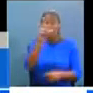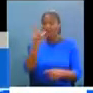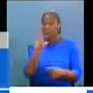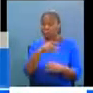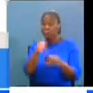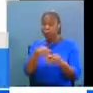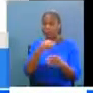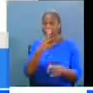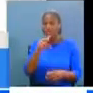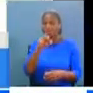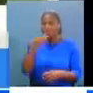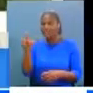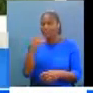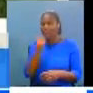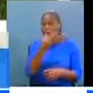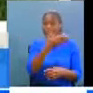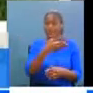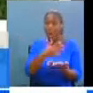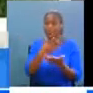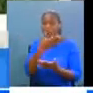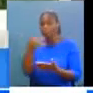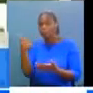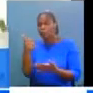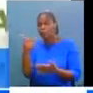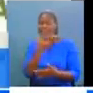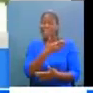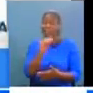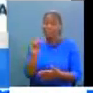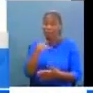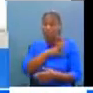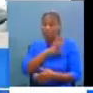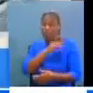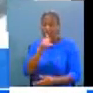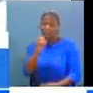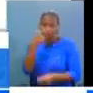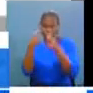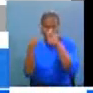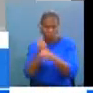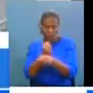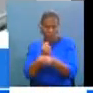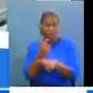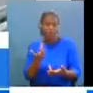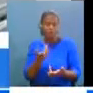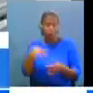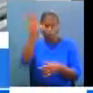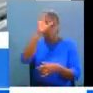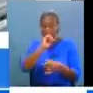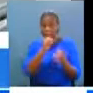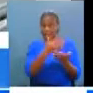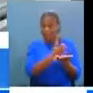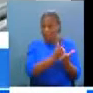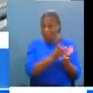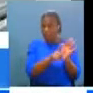1.800 alunos de 7º ao 12º ano, 110 professores e 20 funcionários. O governo, através de uma